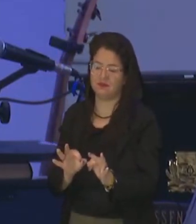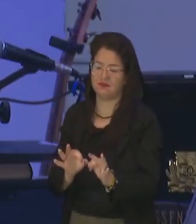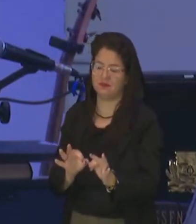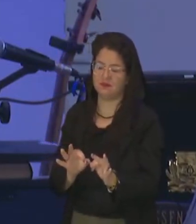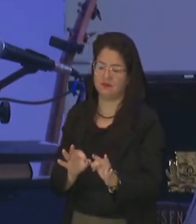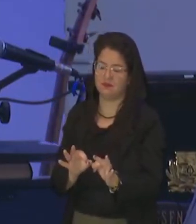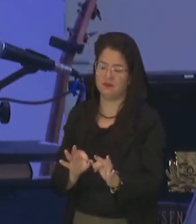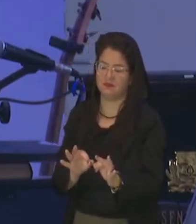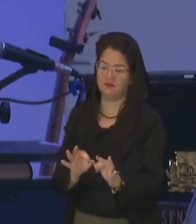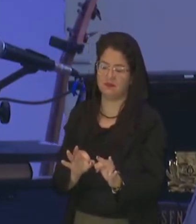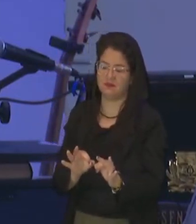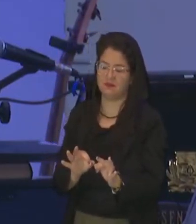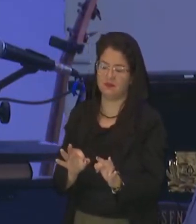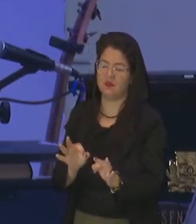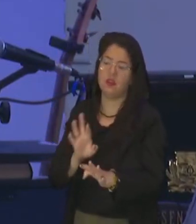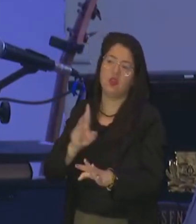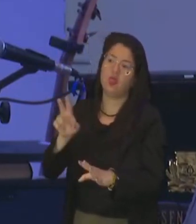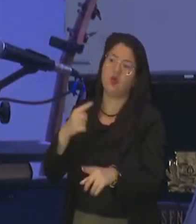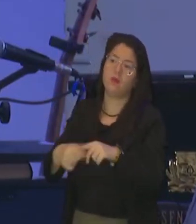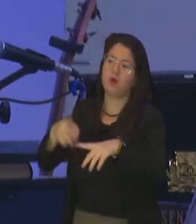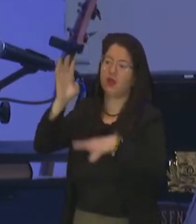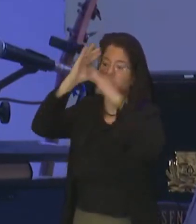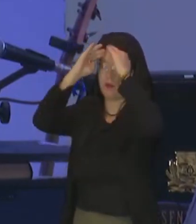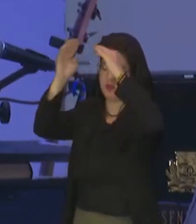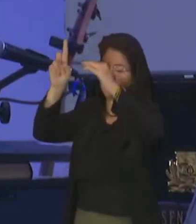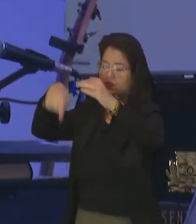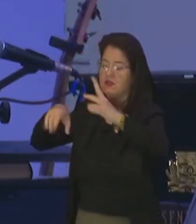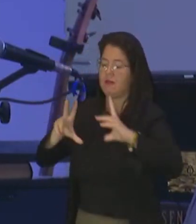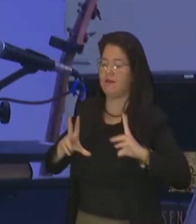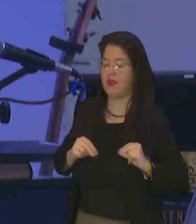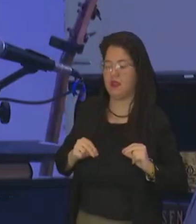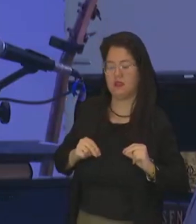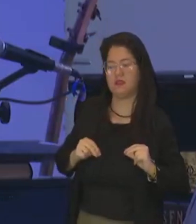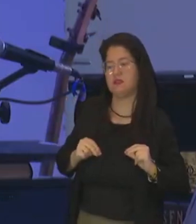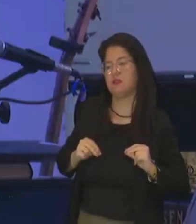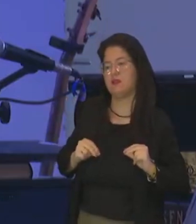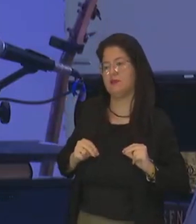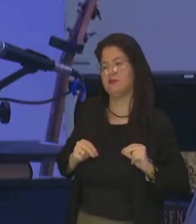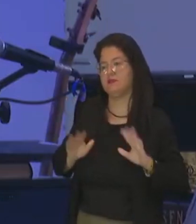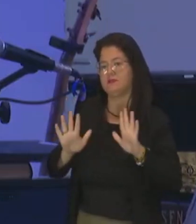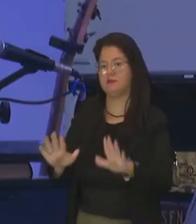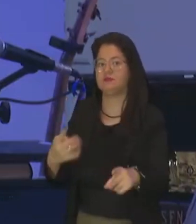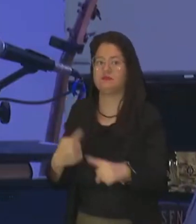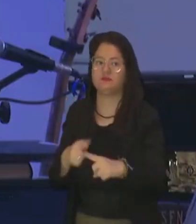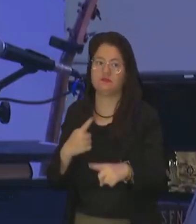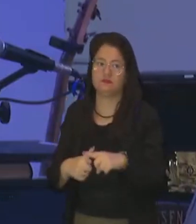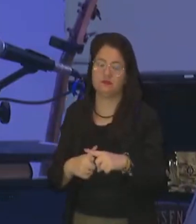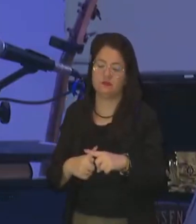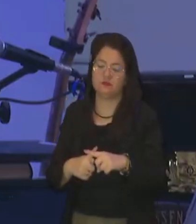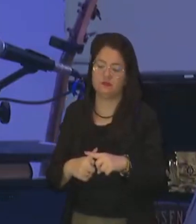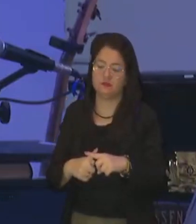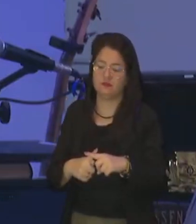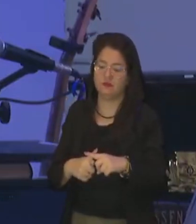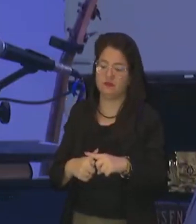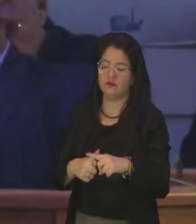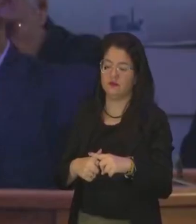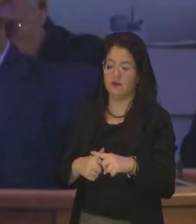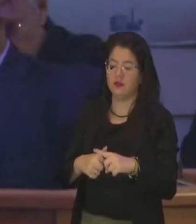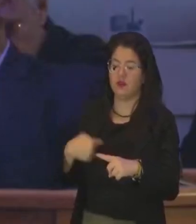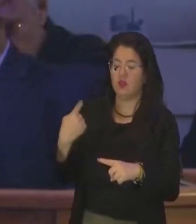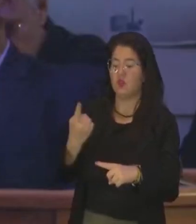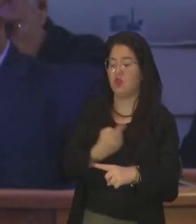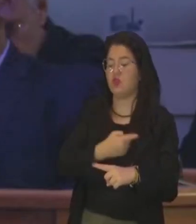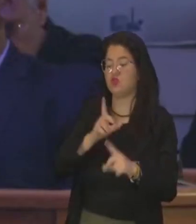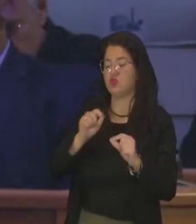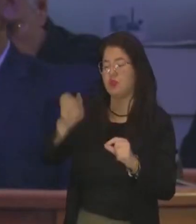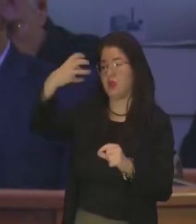fez deles merecedores da recompensa, mas porque, sendo justificados pelo